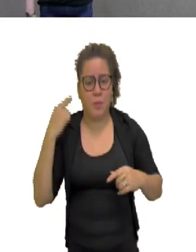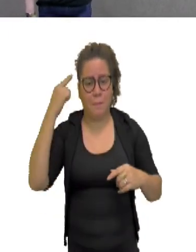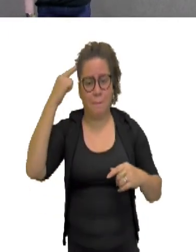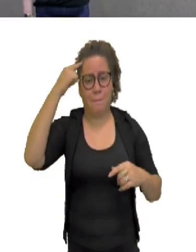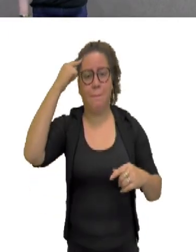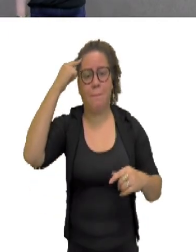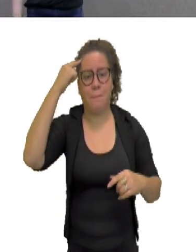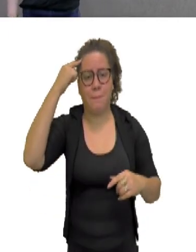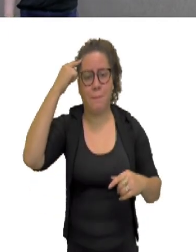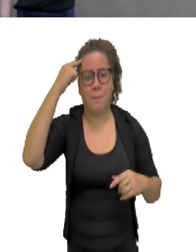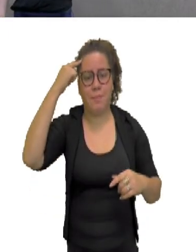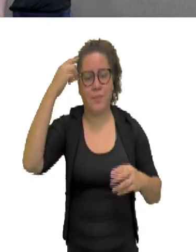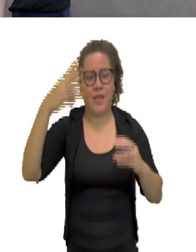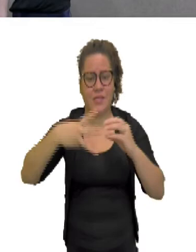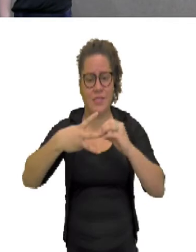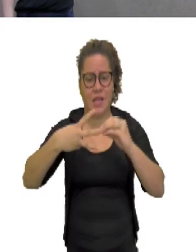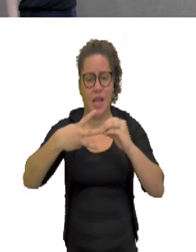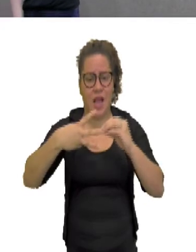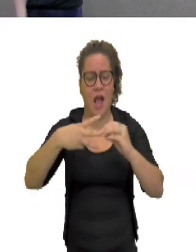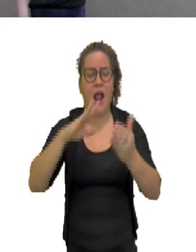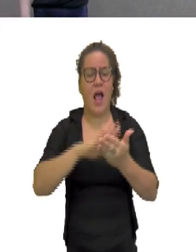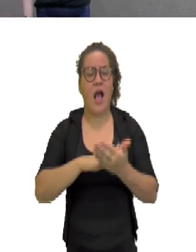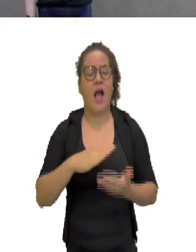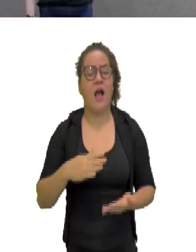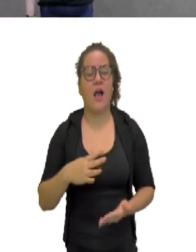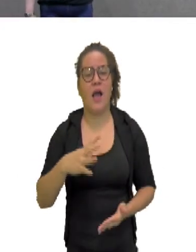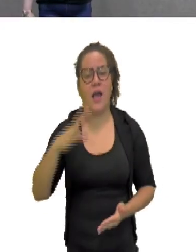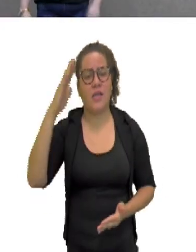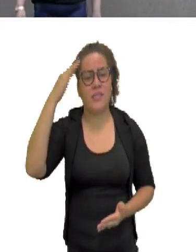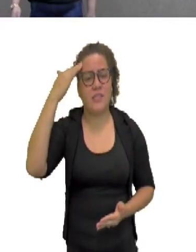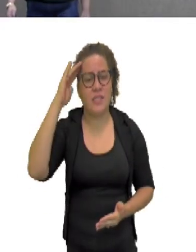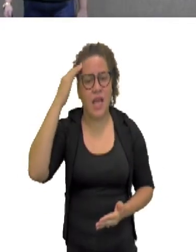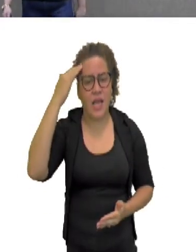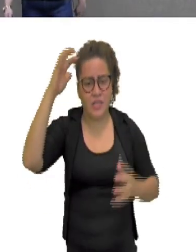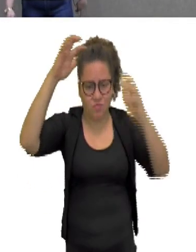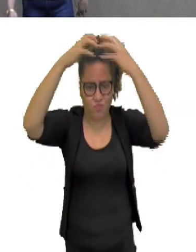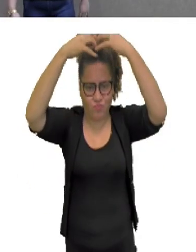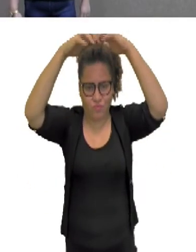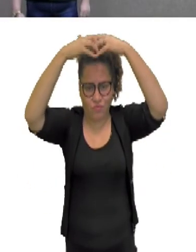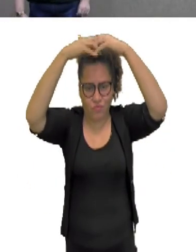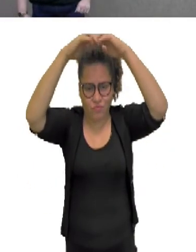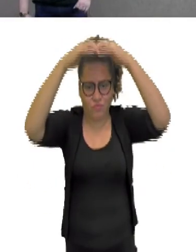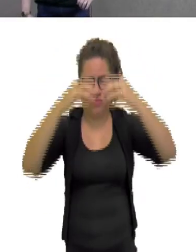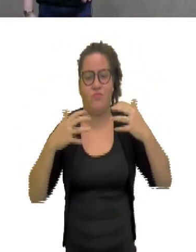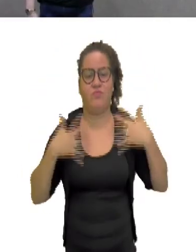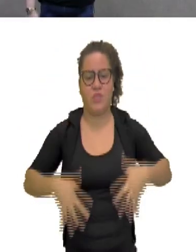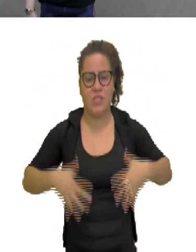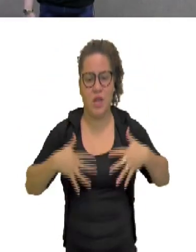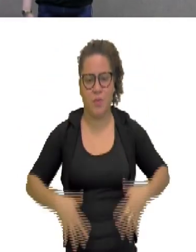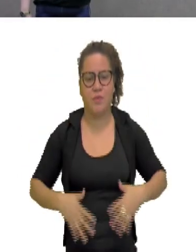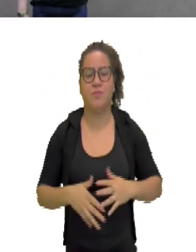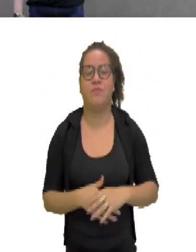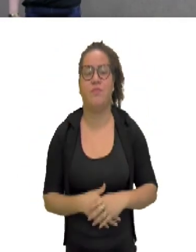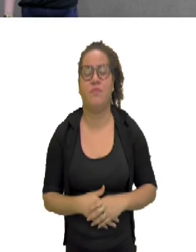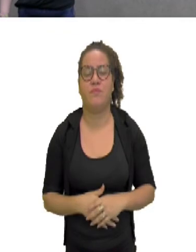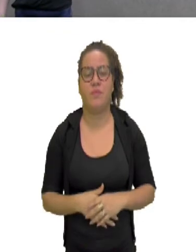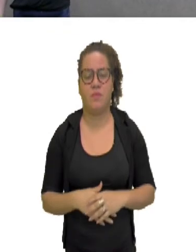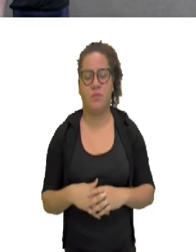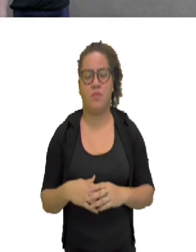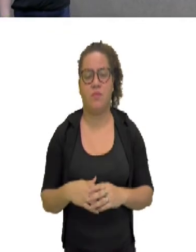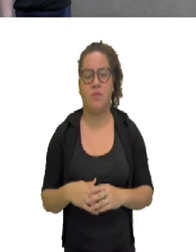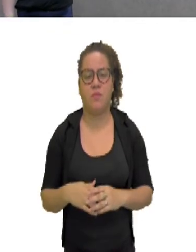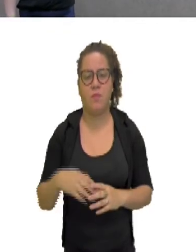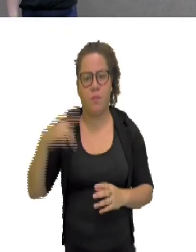neurônios sensitivos e interpretado no sistema nervoso central. Os neurônios